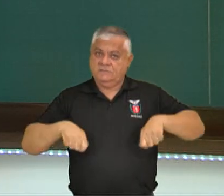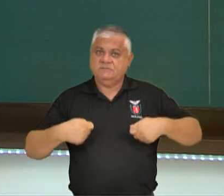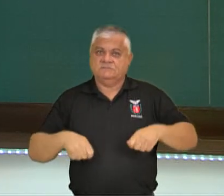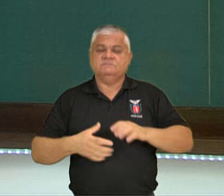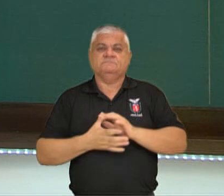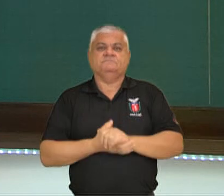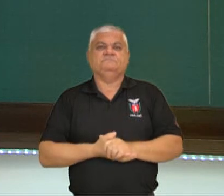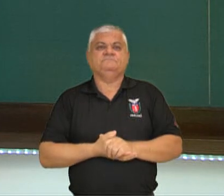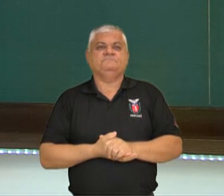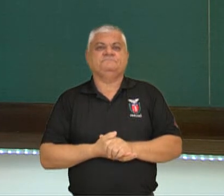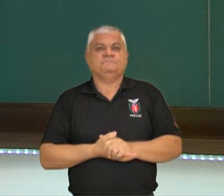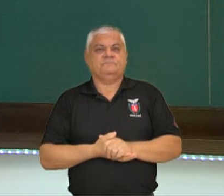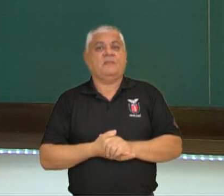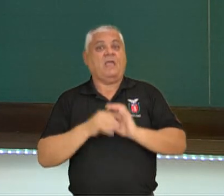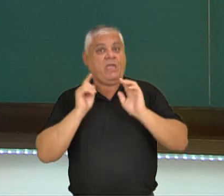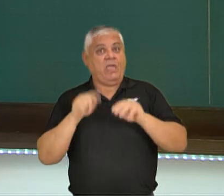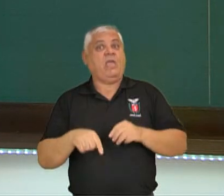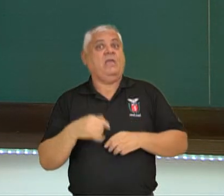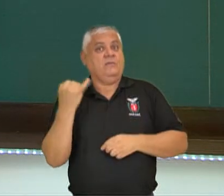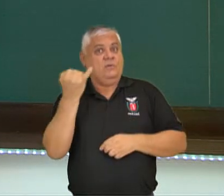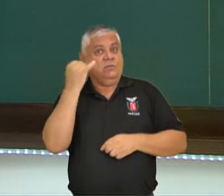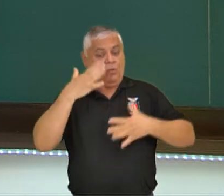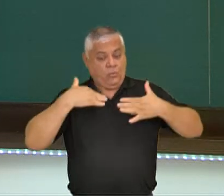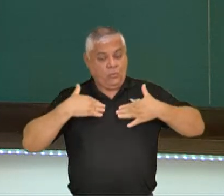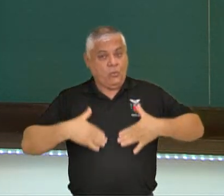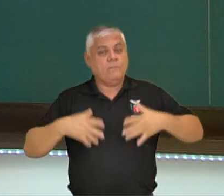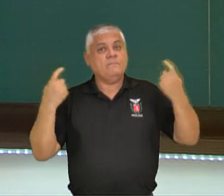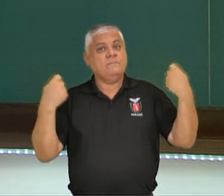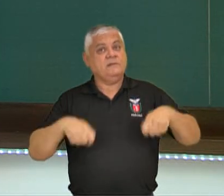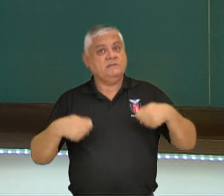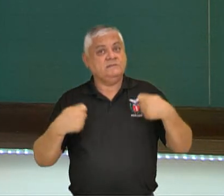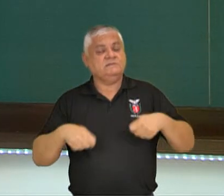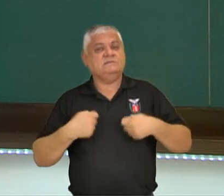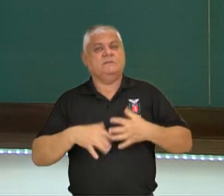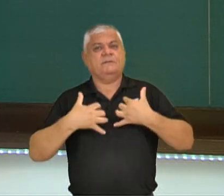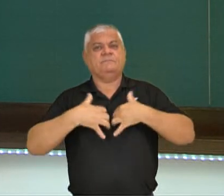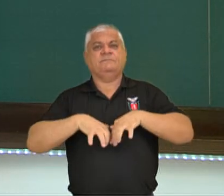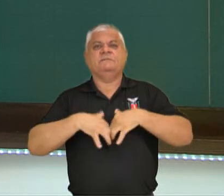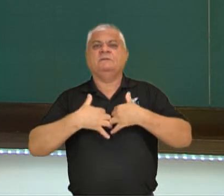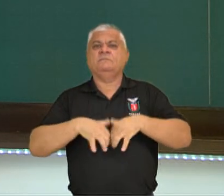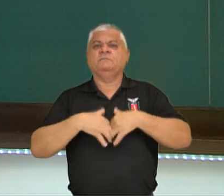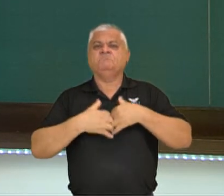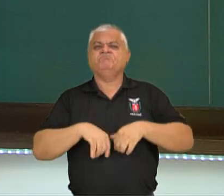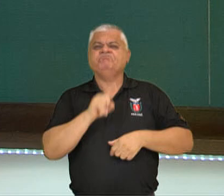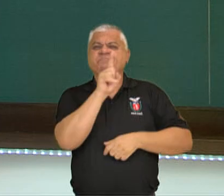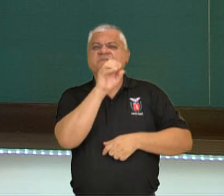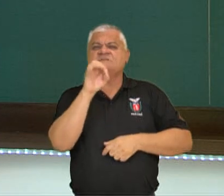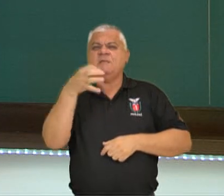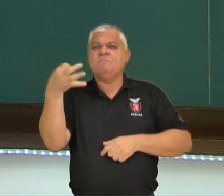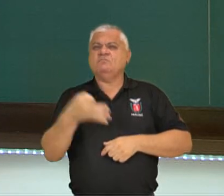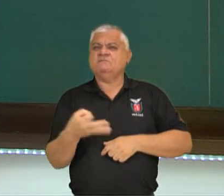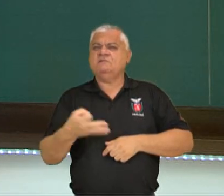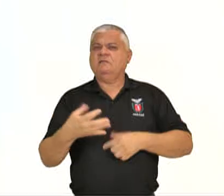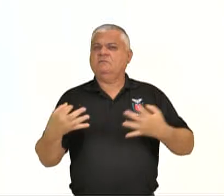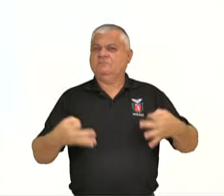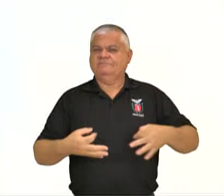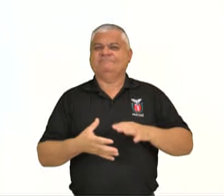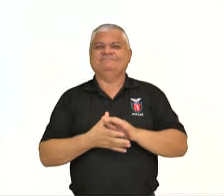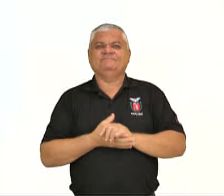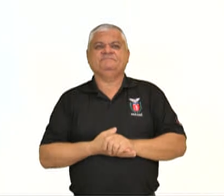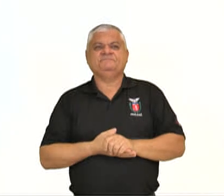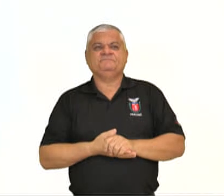também, ok? Então esse é o que o seu corpo precisa para funcionar, para ser uma máquina perfeita, tá